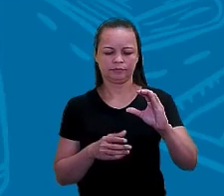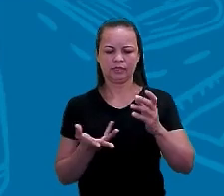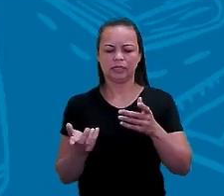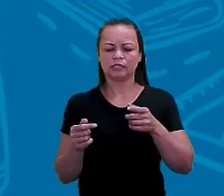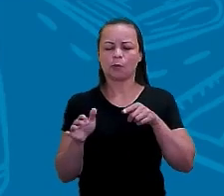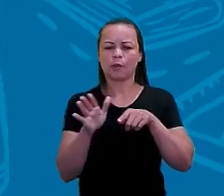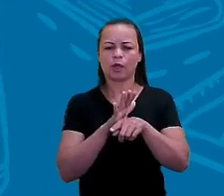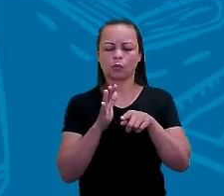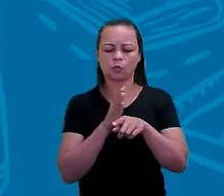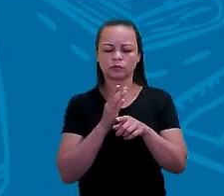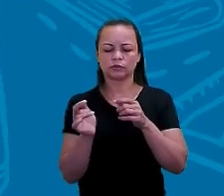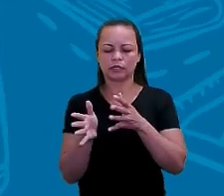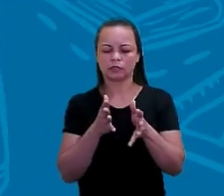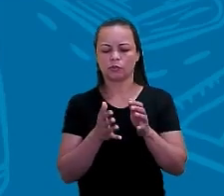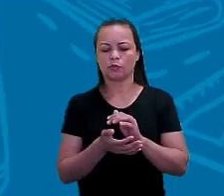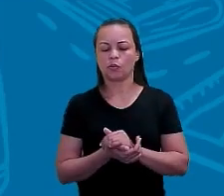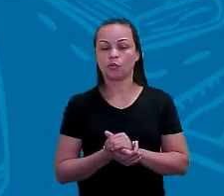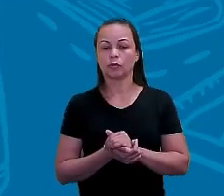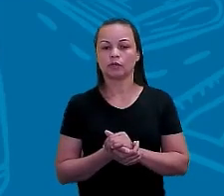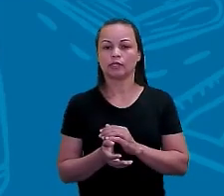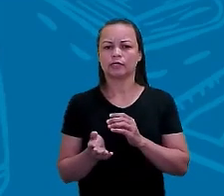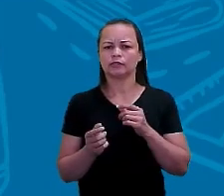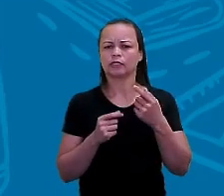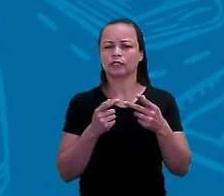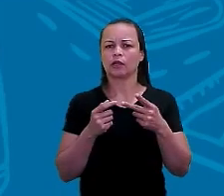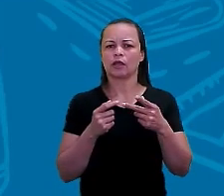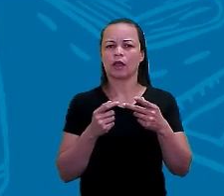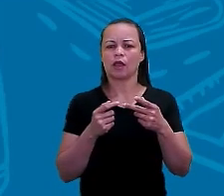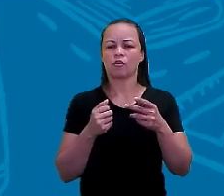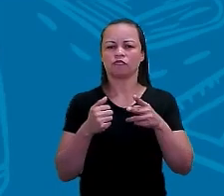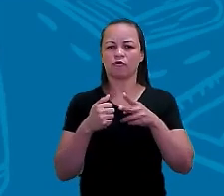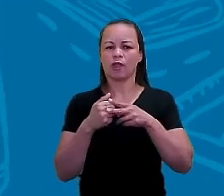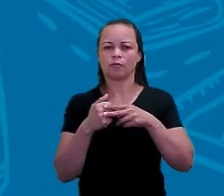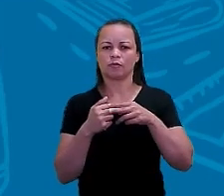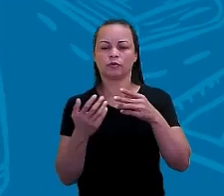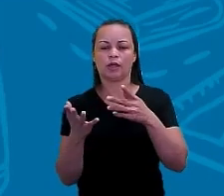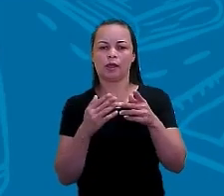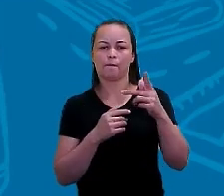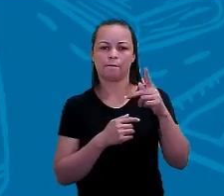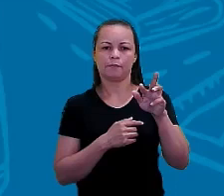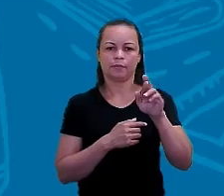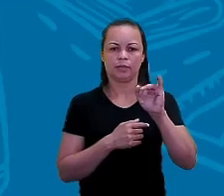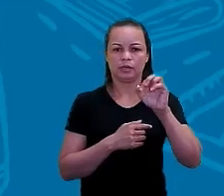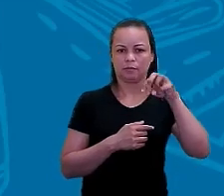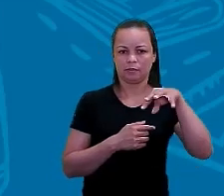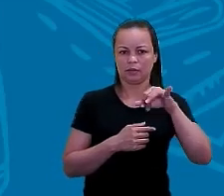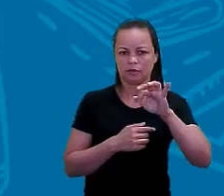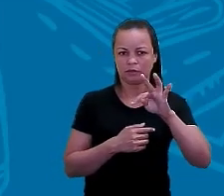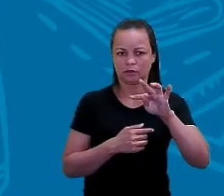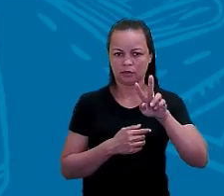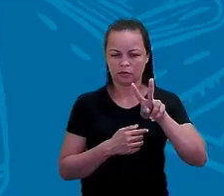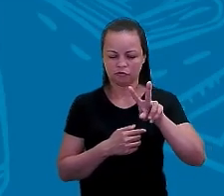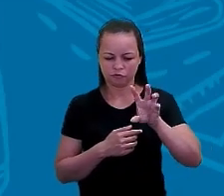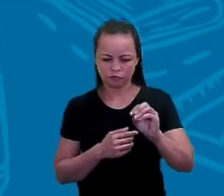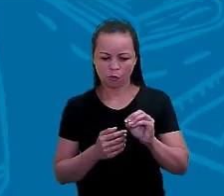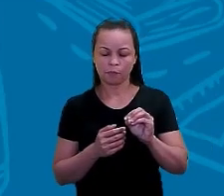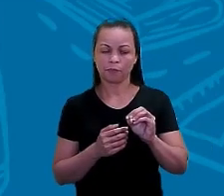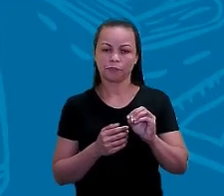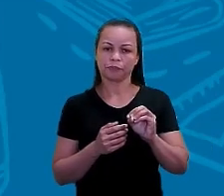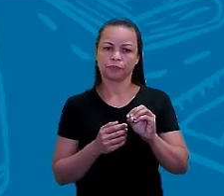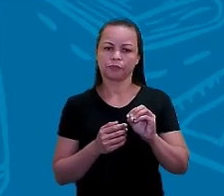eu tenho que ter o verbo na sua forma primitiva. Forma primitiva não é took. Took é passado. Só pode ser take.